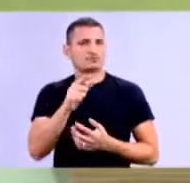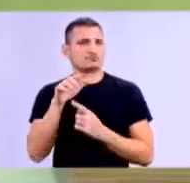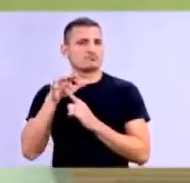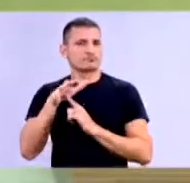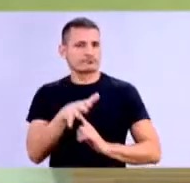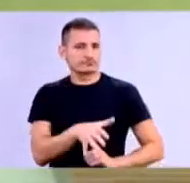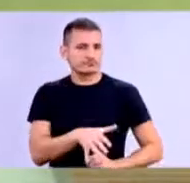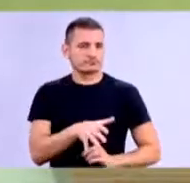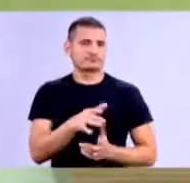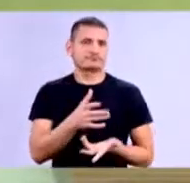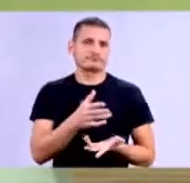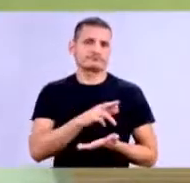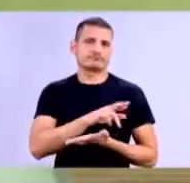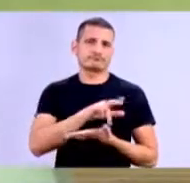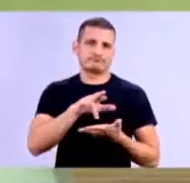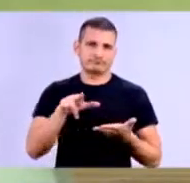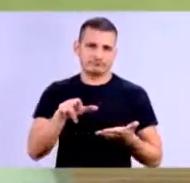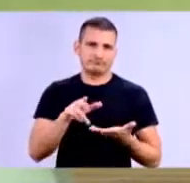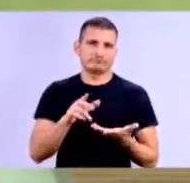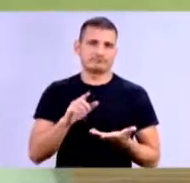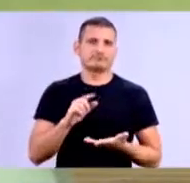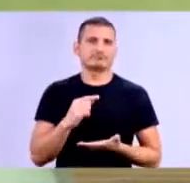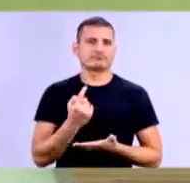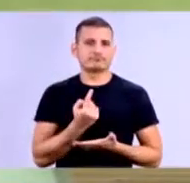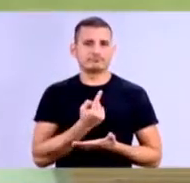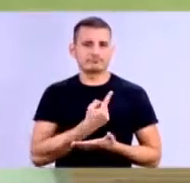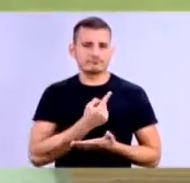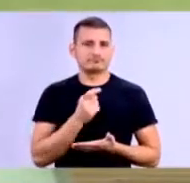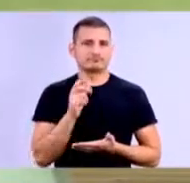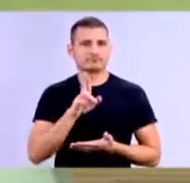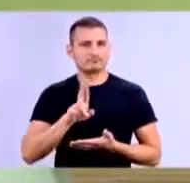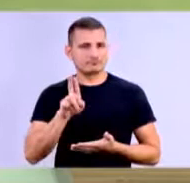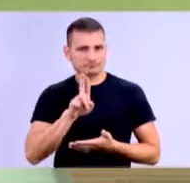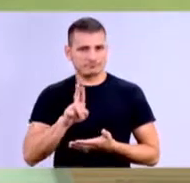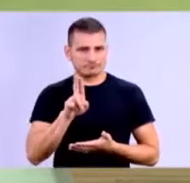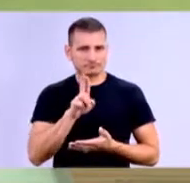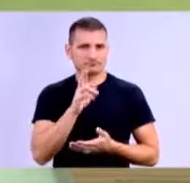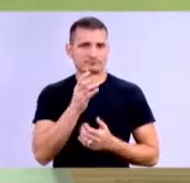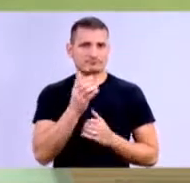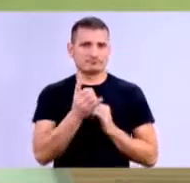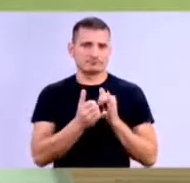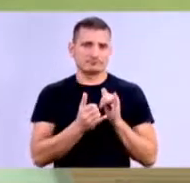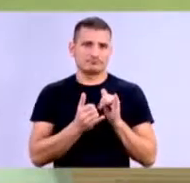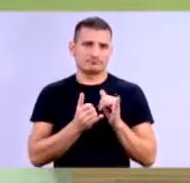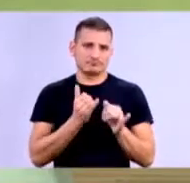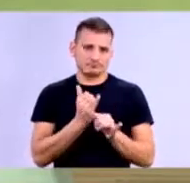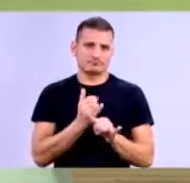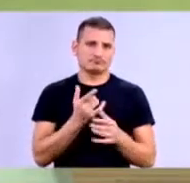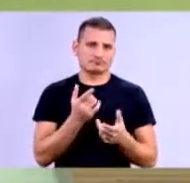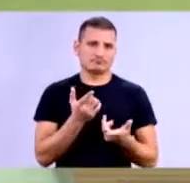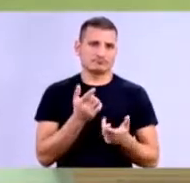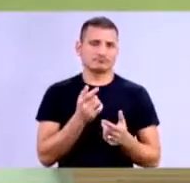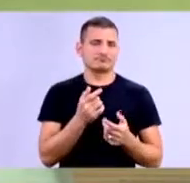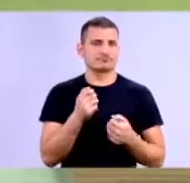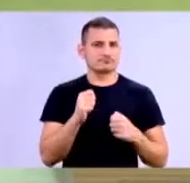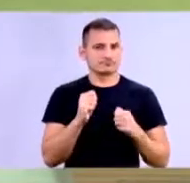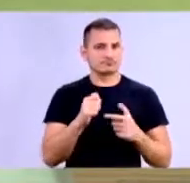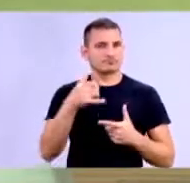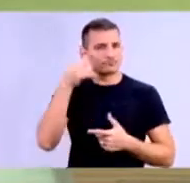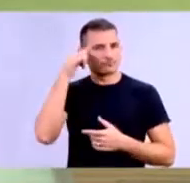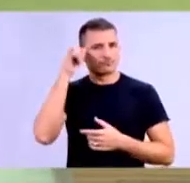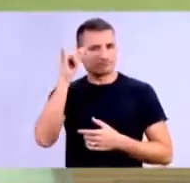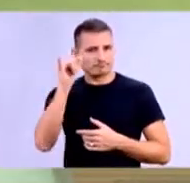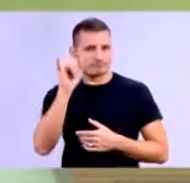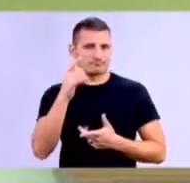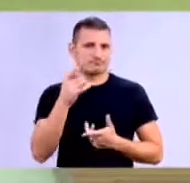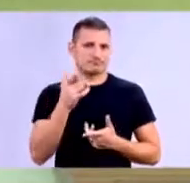várias situações que nós utilizando as netiquetas, nós podemos então evitar